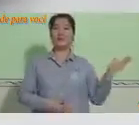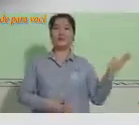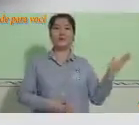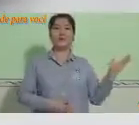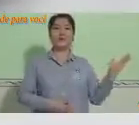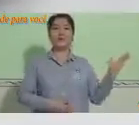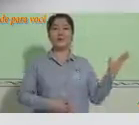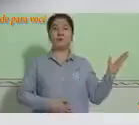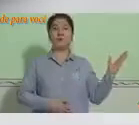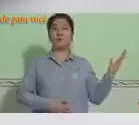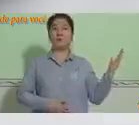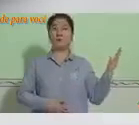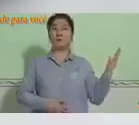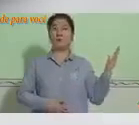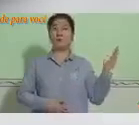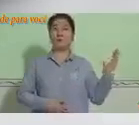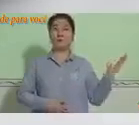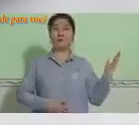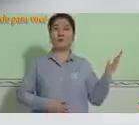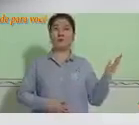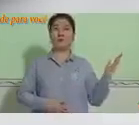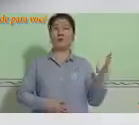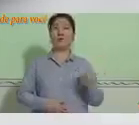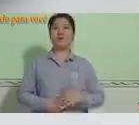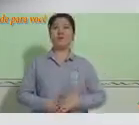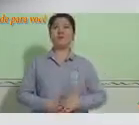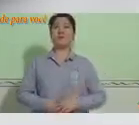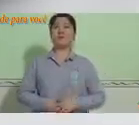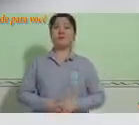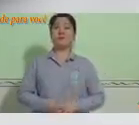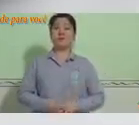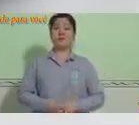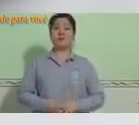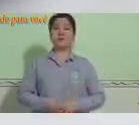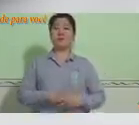formigamento, acento circunflexo NCIA nos braços ou nas pernas.